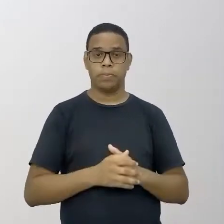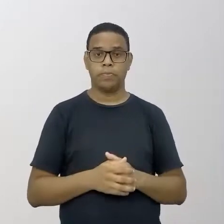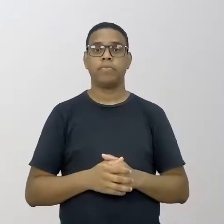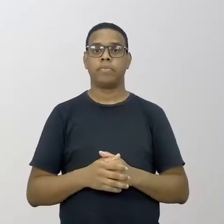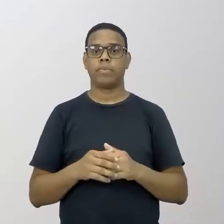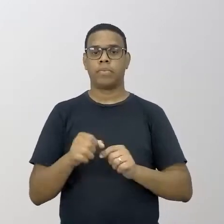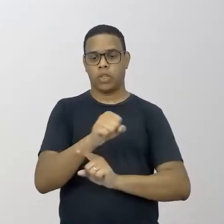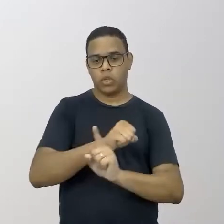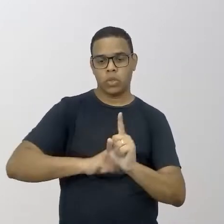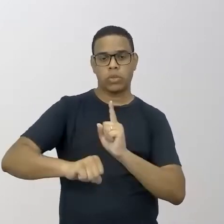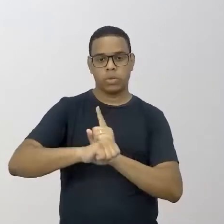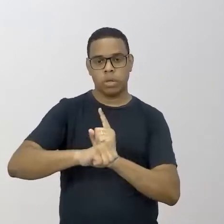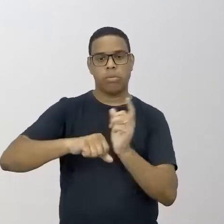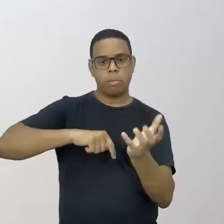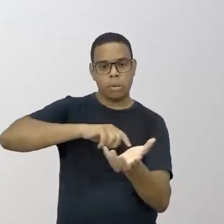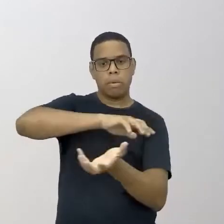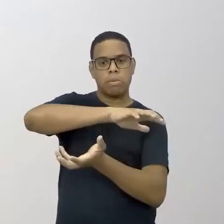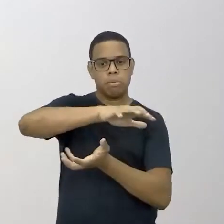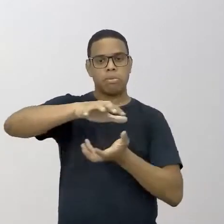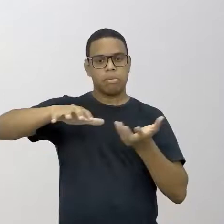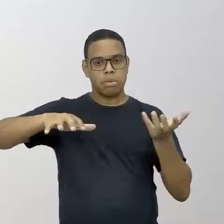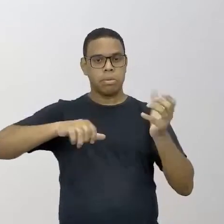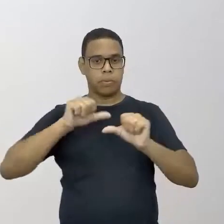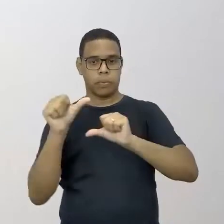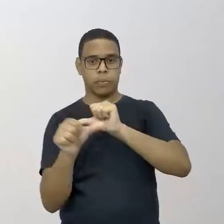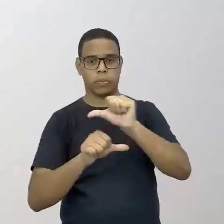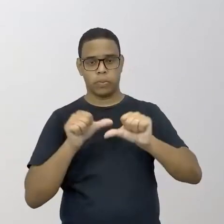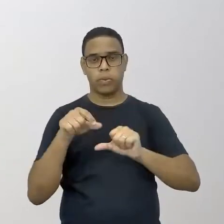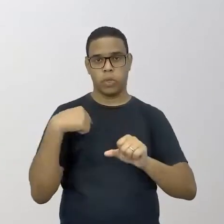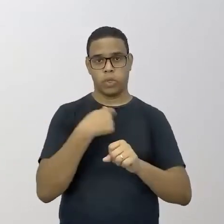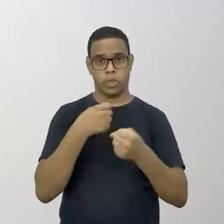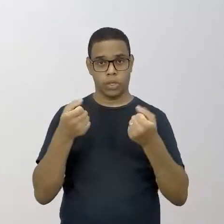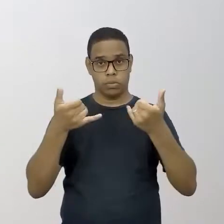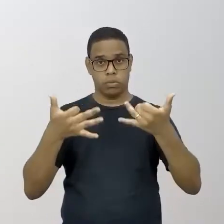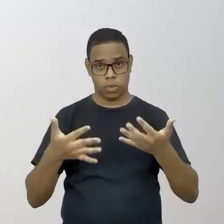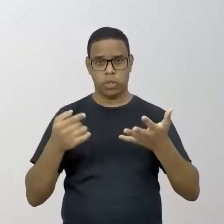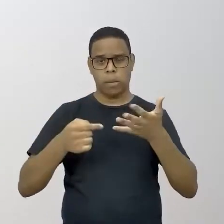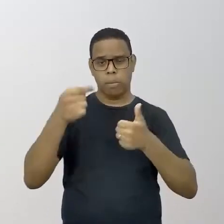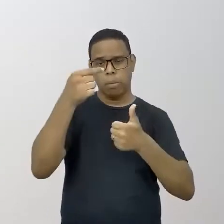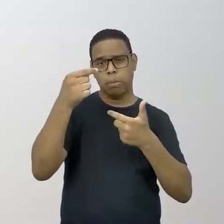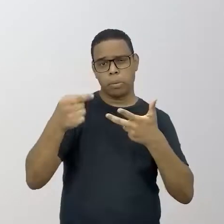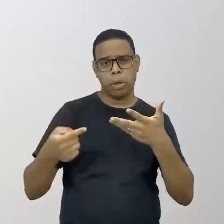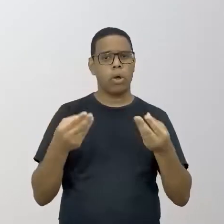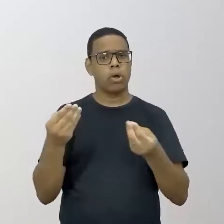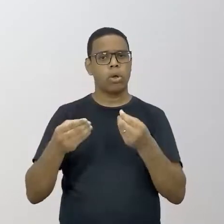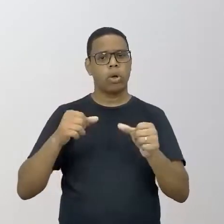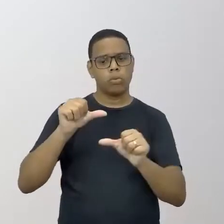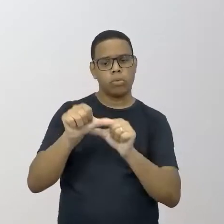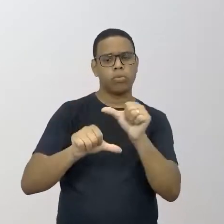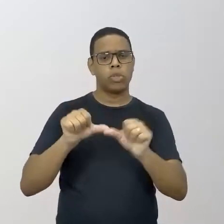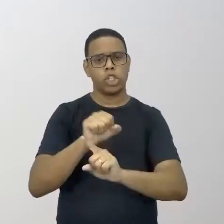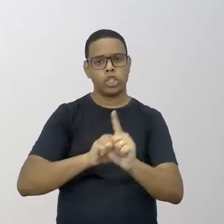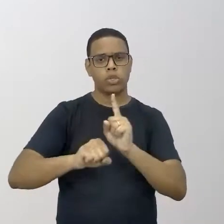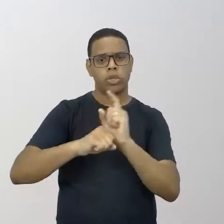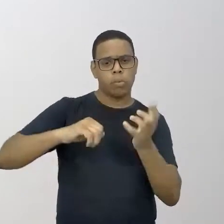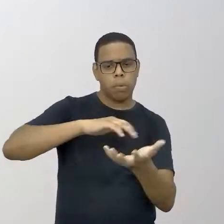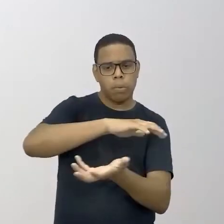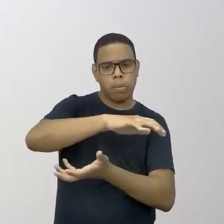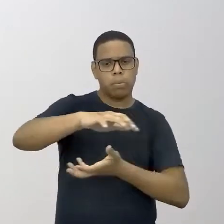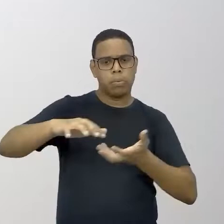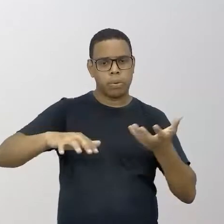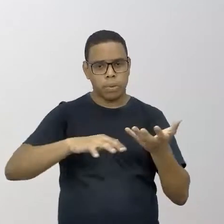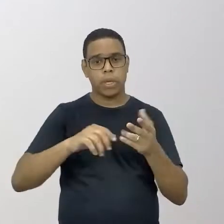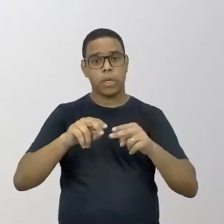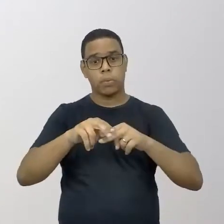mudanças sociais em si mesmas também, né? Nós já falamos um pouco disso tudo também, essas mudanças que ocorreram com